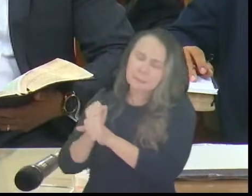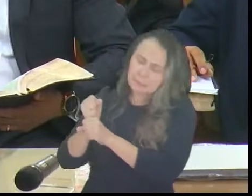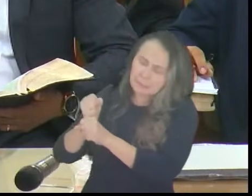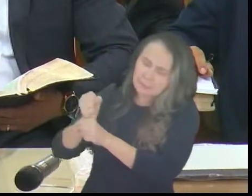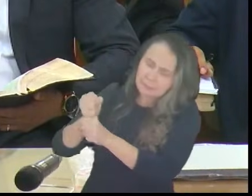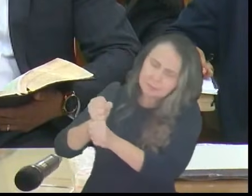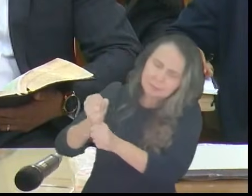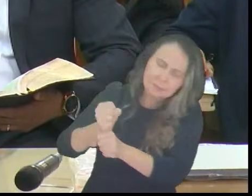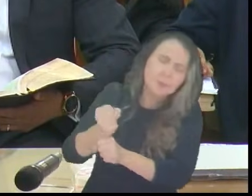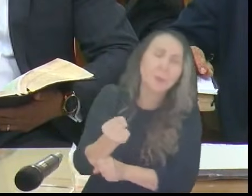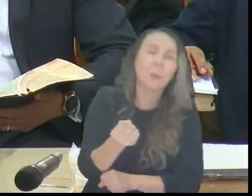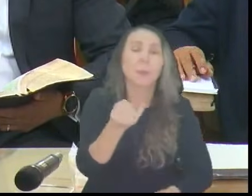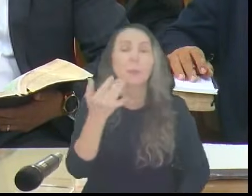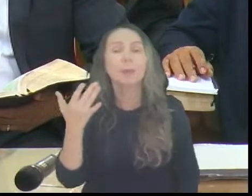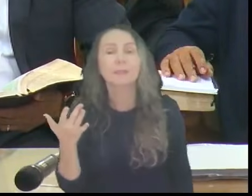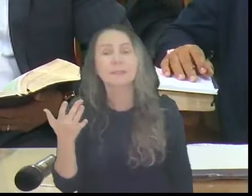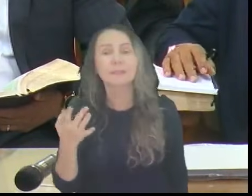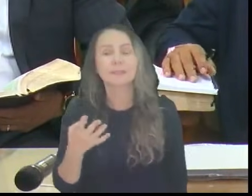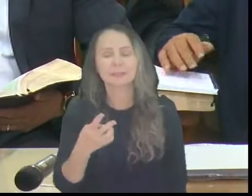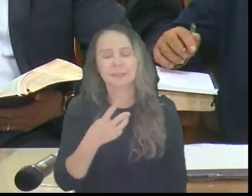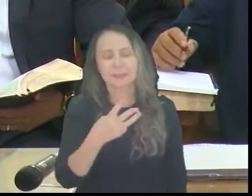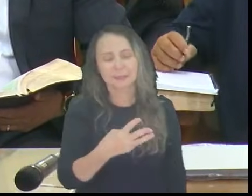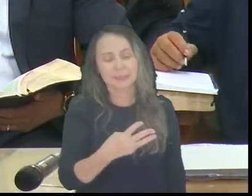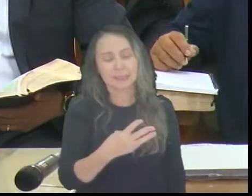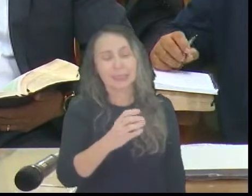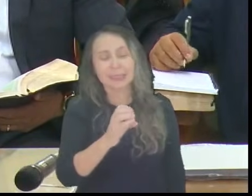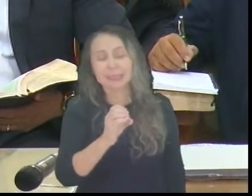igreja? 300 anos.